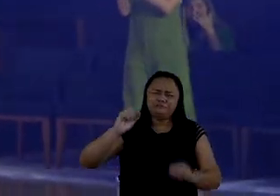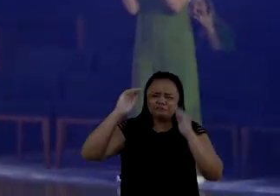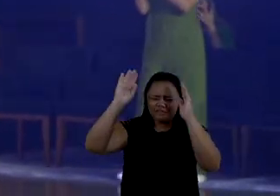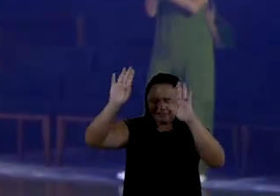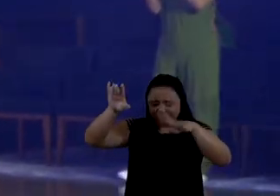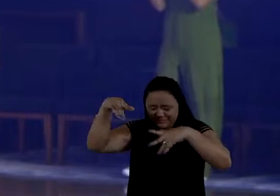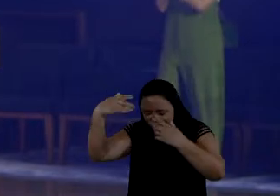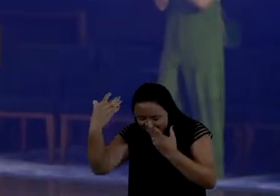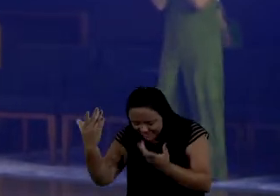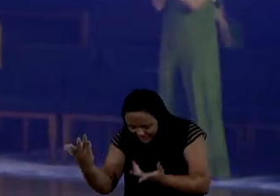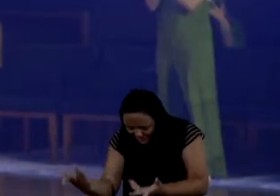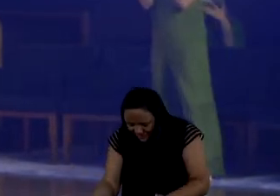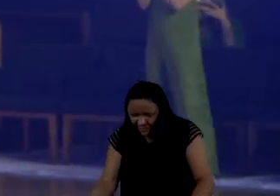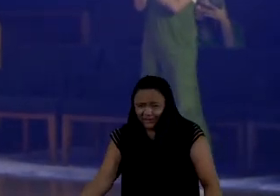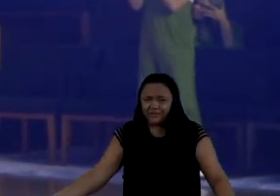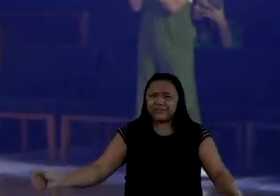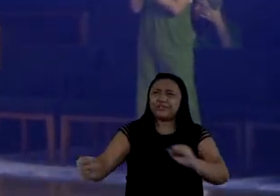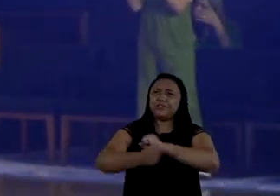louvor.